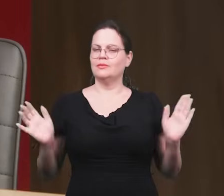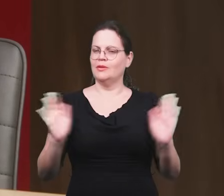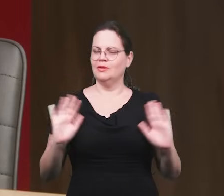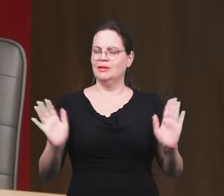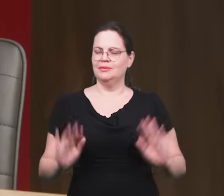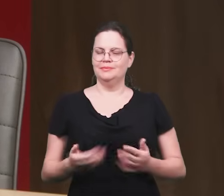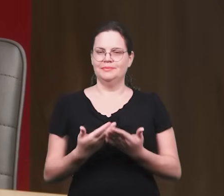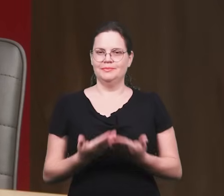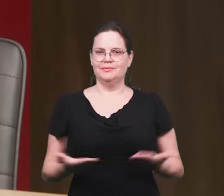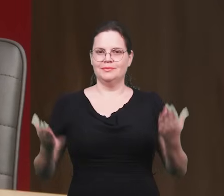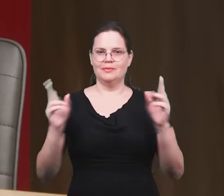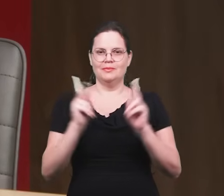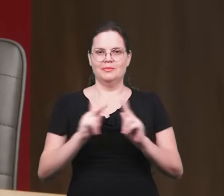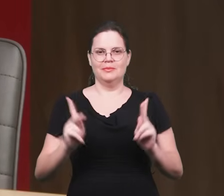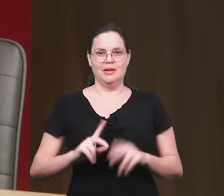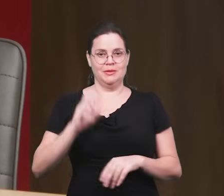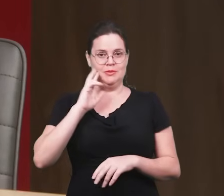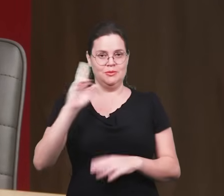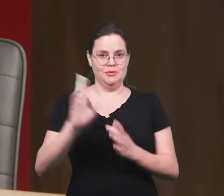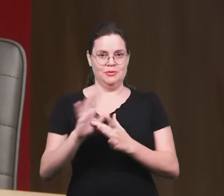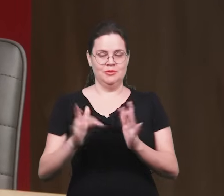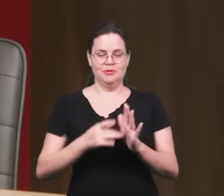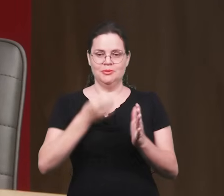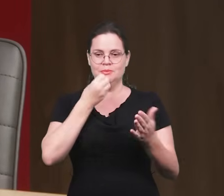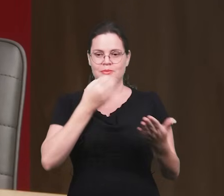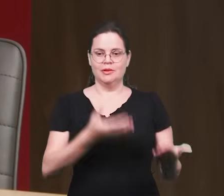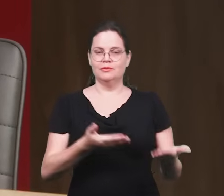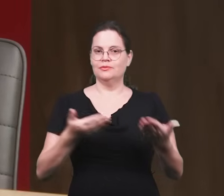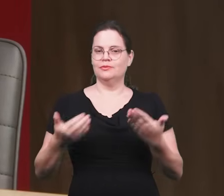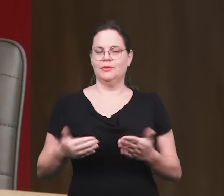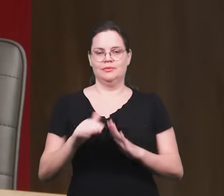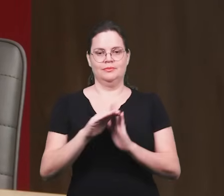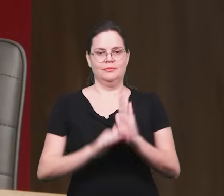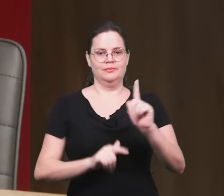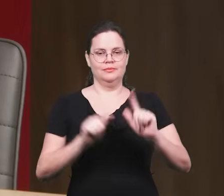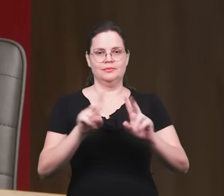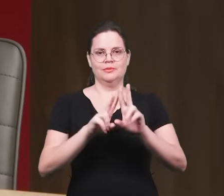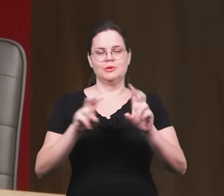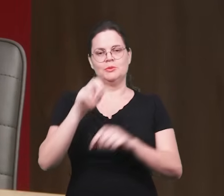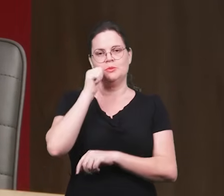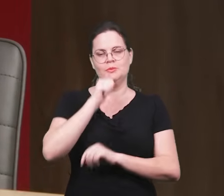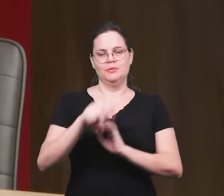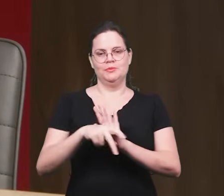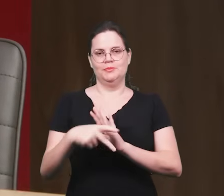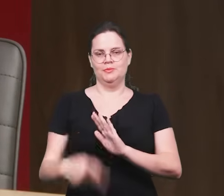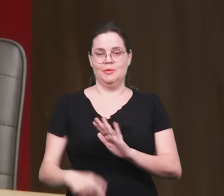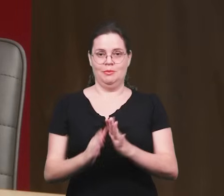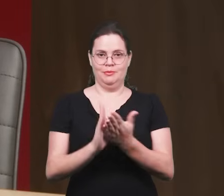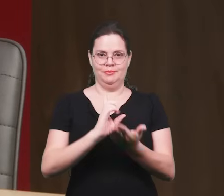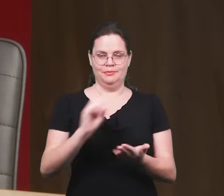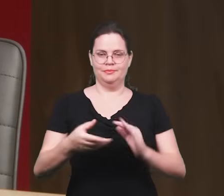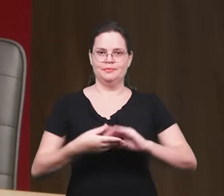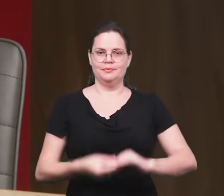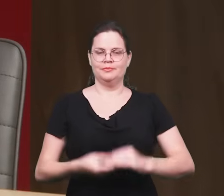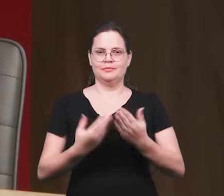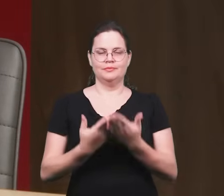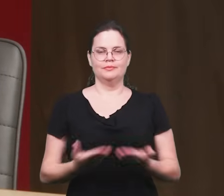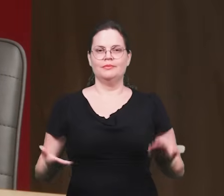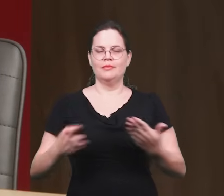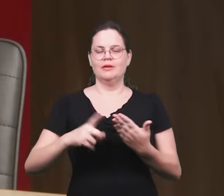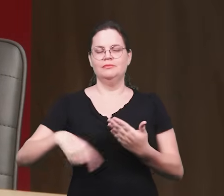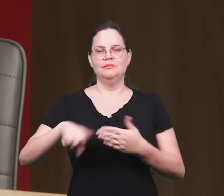Olá, a paz do Senhor Jesus, sejam bem-vindos ao programa Mulheres Bíblicas. Saudamos aqueles que